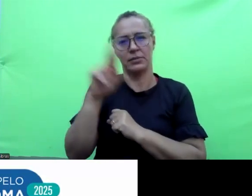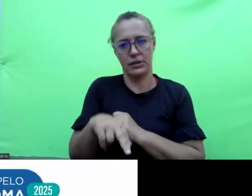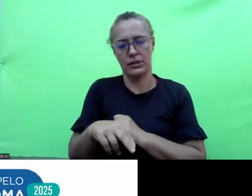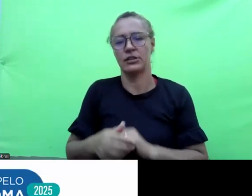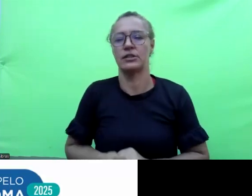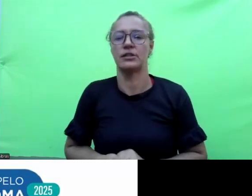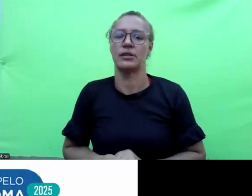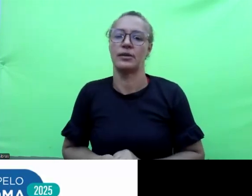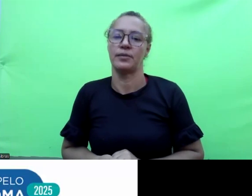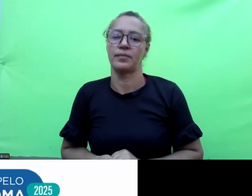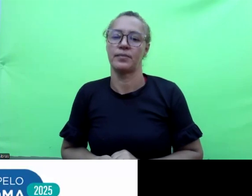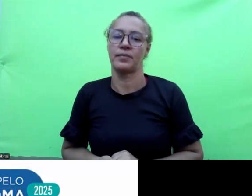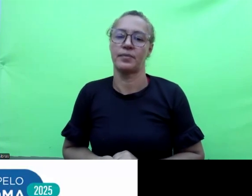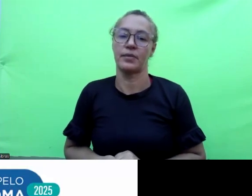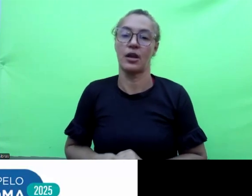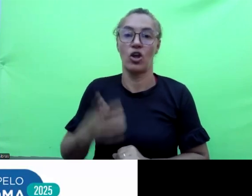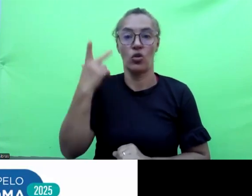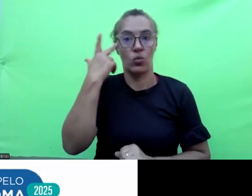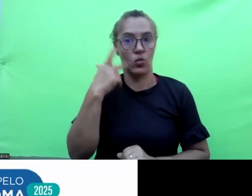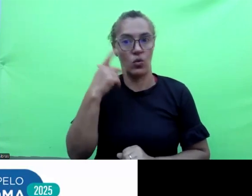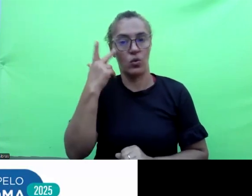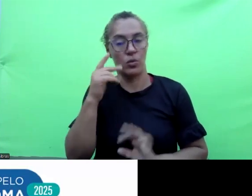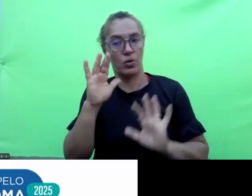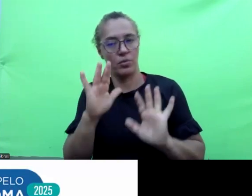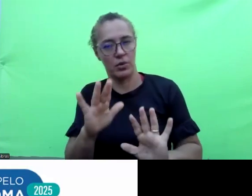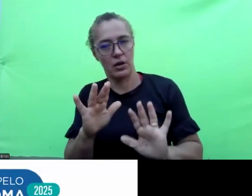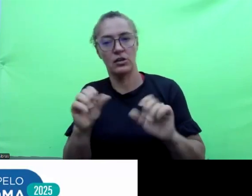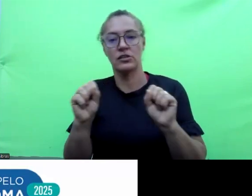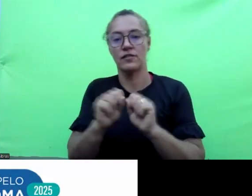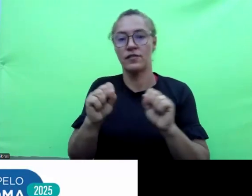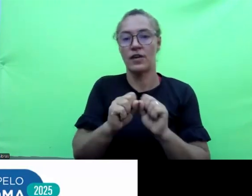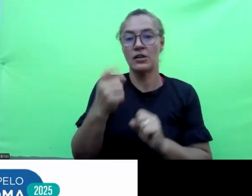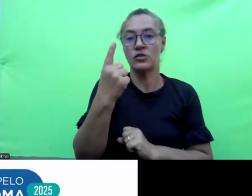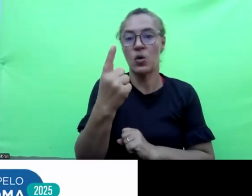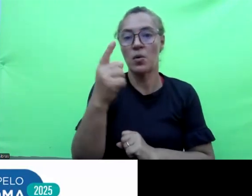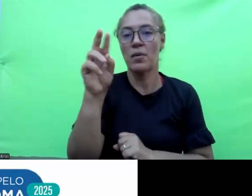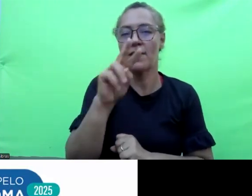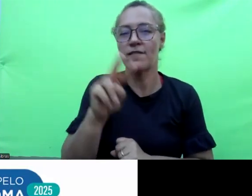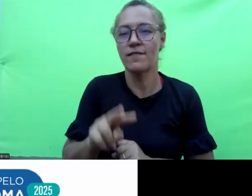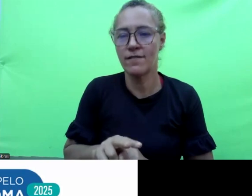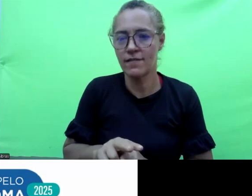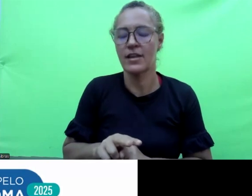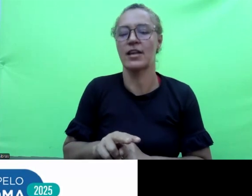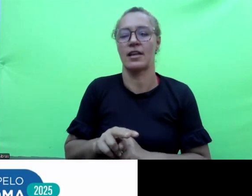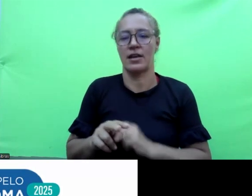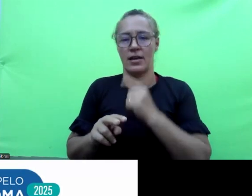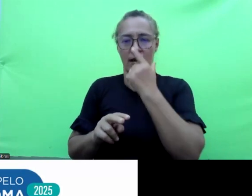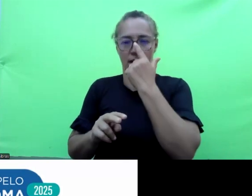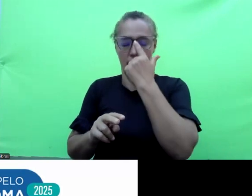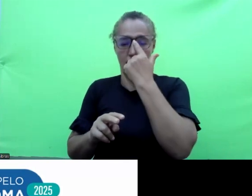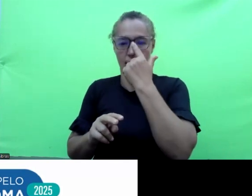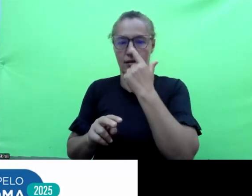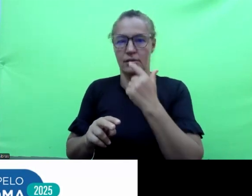Entendi. A iridotomia, normalmente, a gente faz uma vez só no olho, que nos dois olhos em geral, quando são os dois